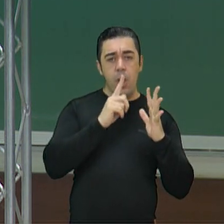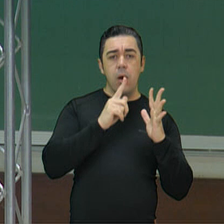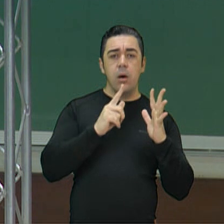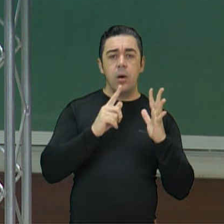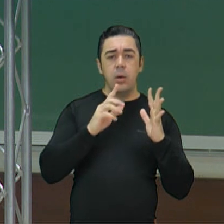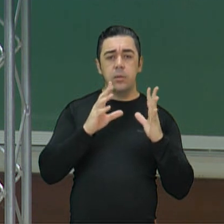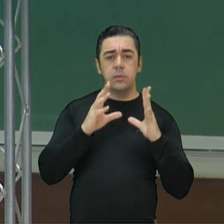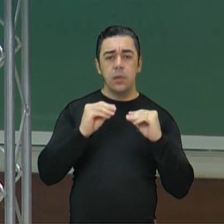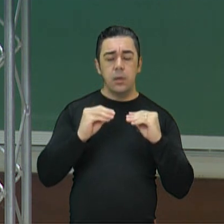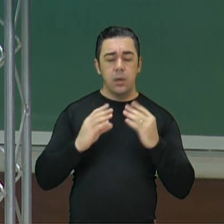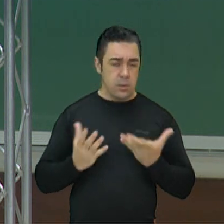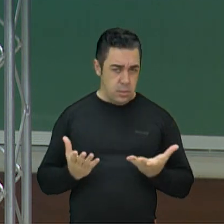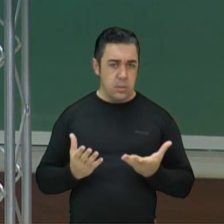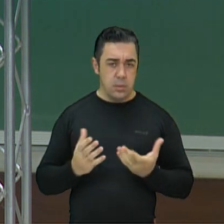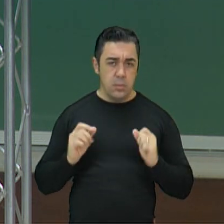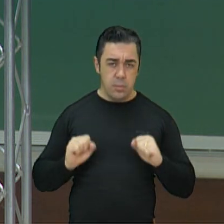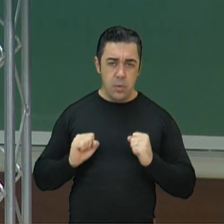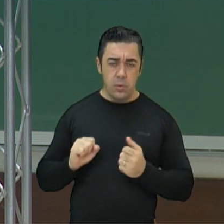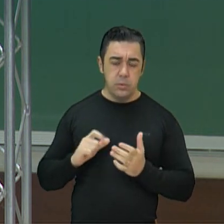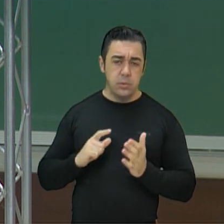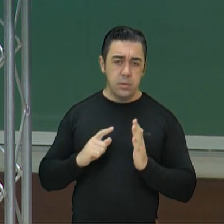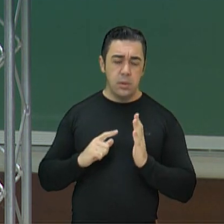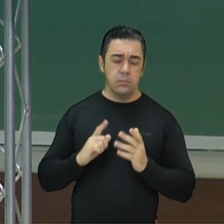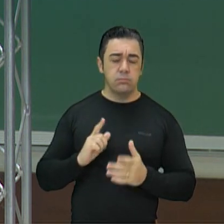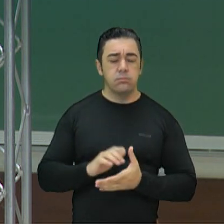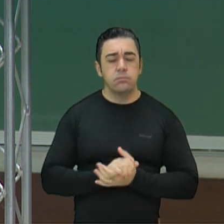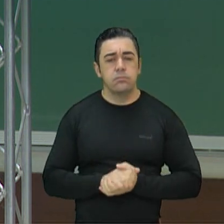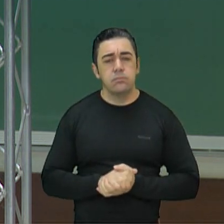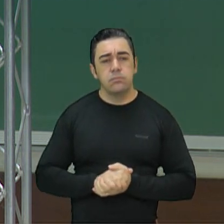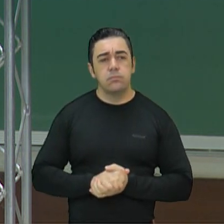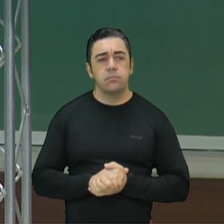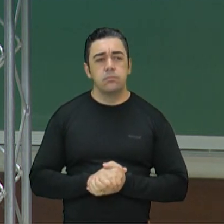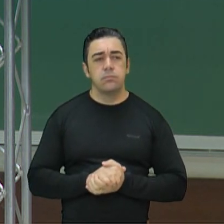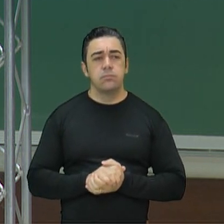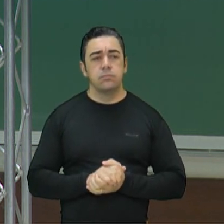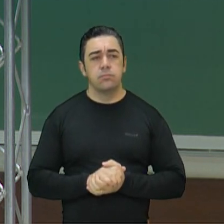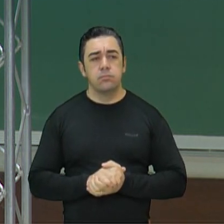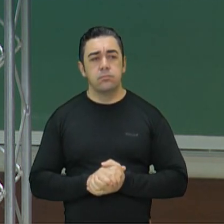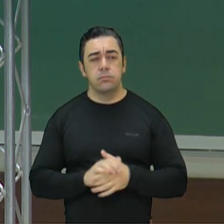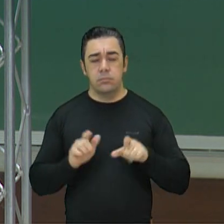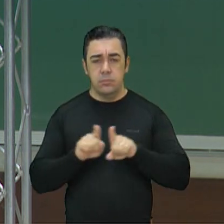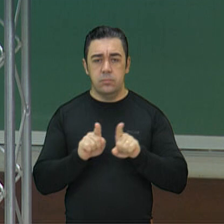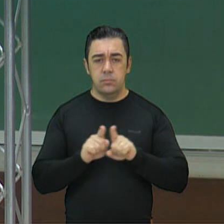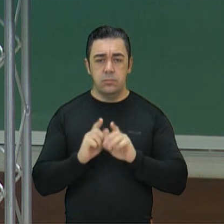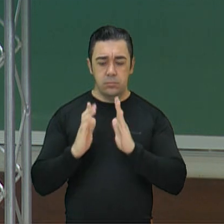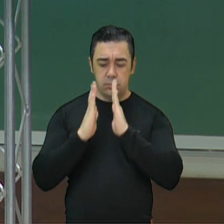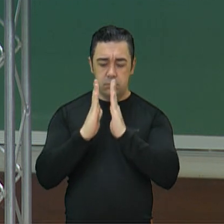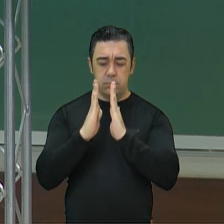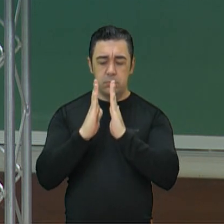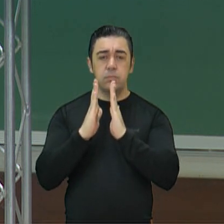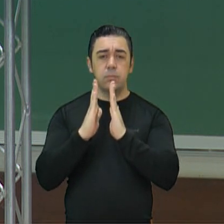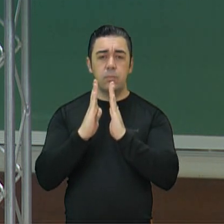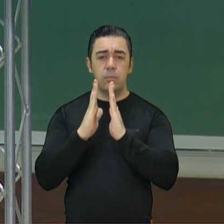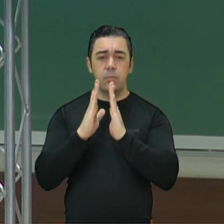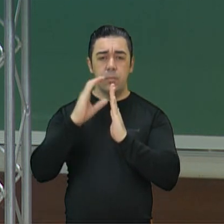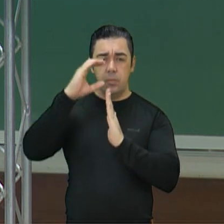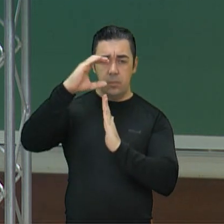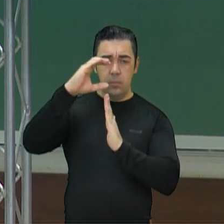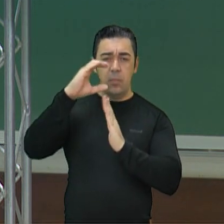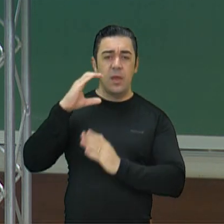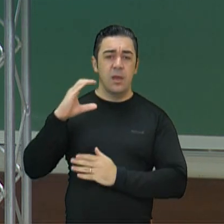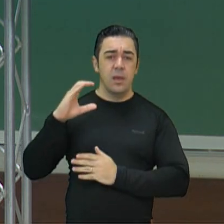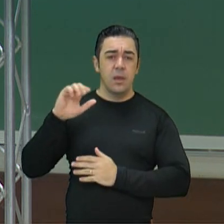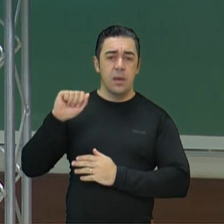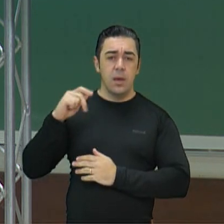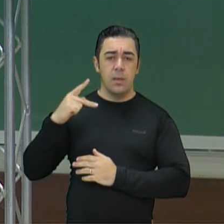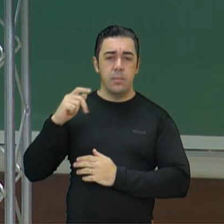chave de luz mesmo, né? E aqui nós temos o símbolo do capacitor. O